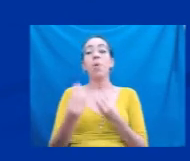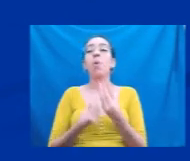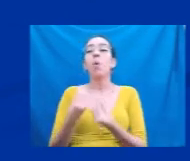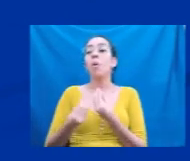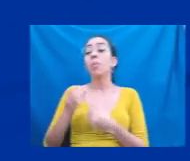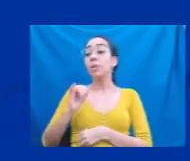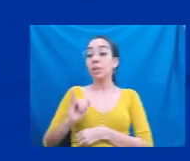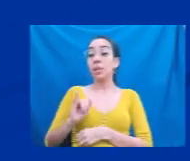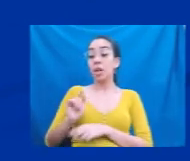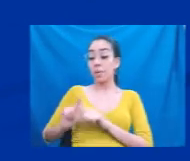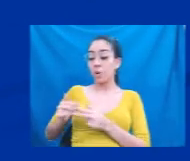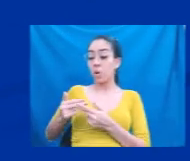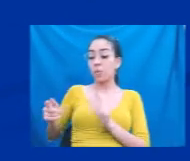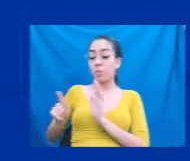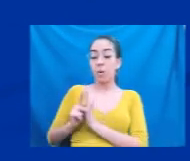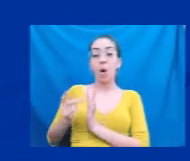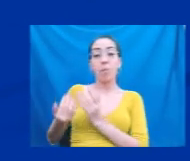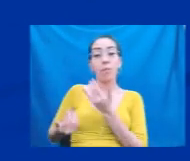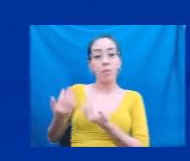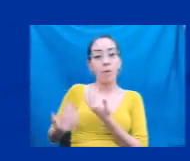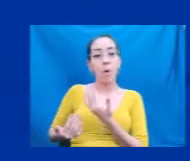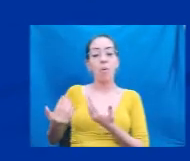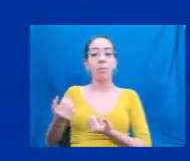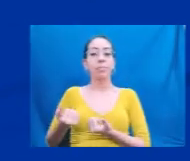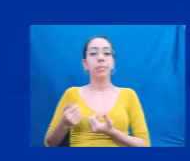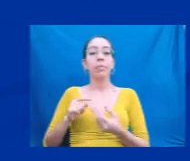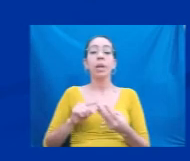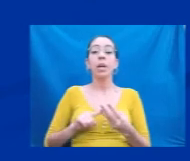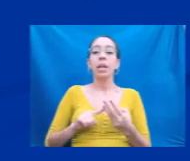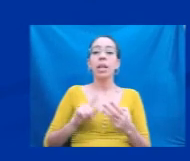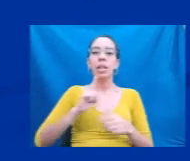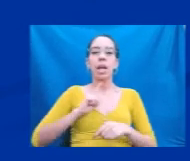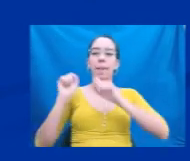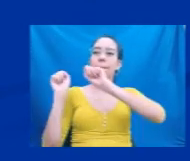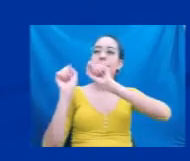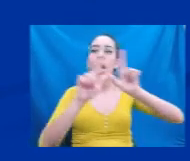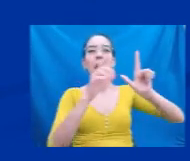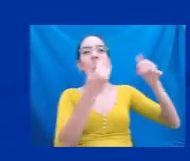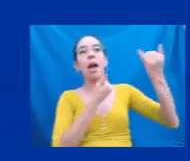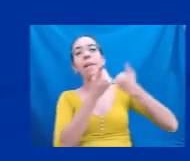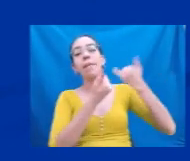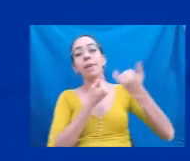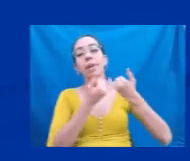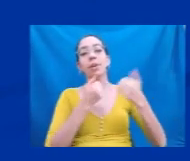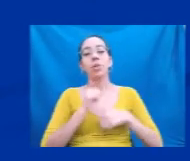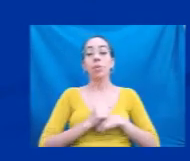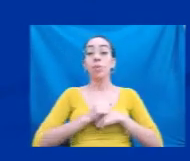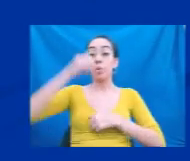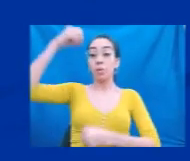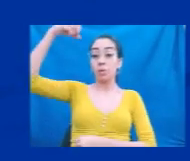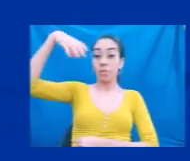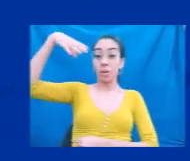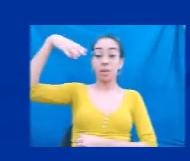há sinalização, se há controle de qualidade, né? E se há aí os EPIs, né? Esses equipamentos de